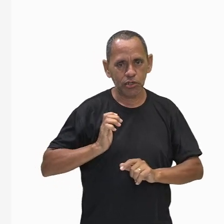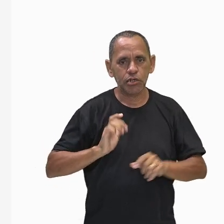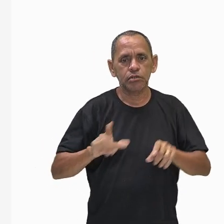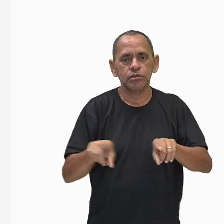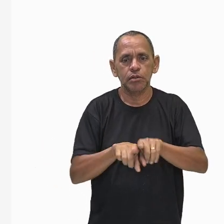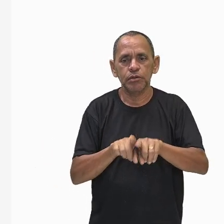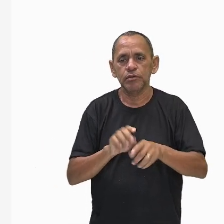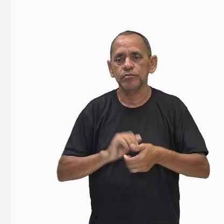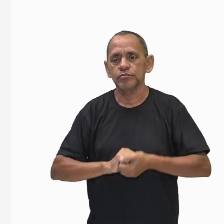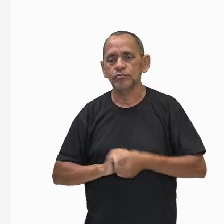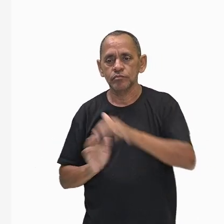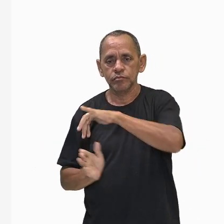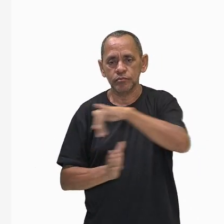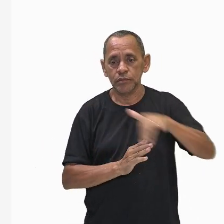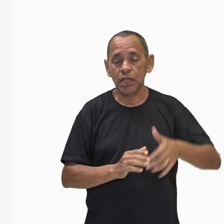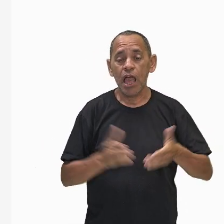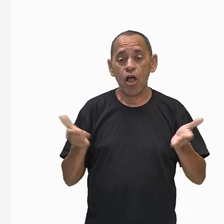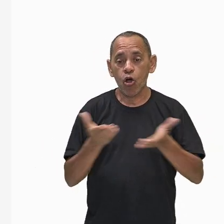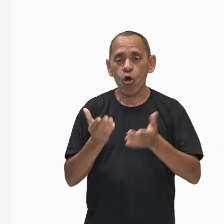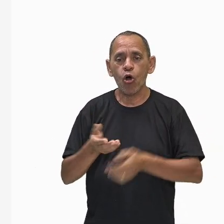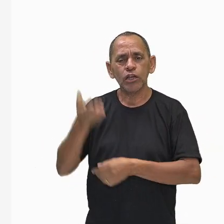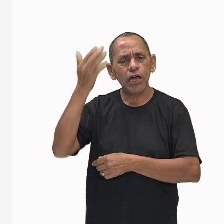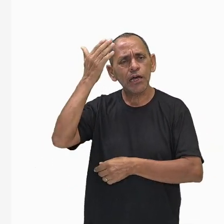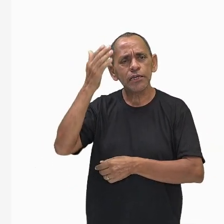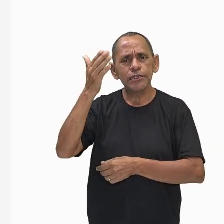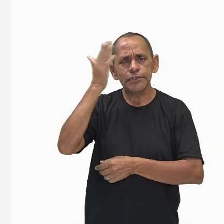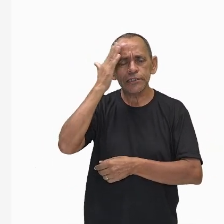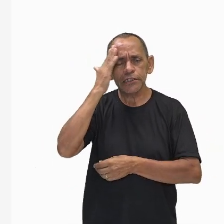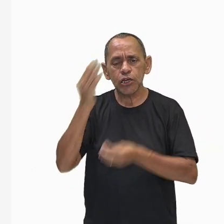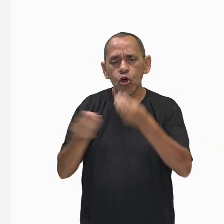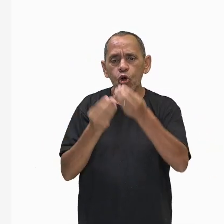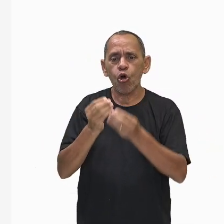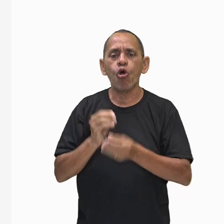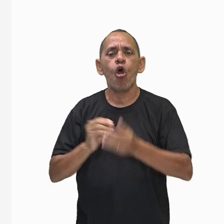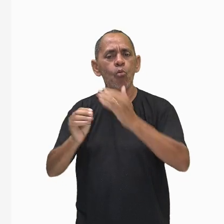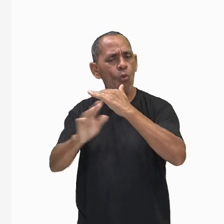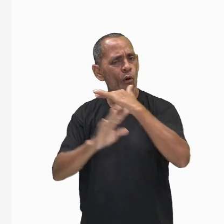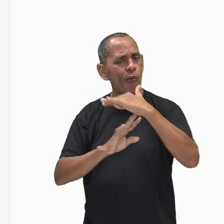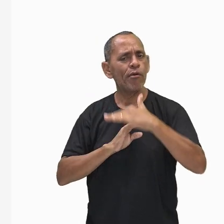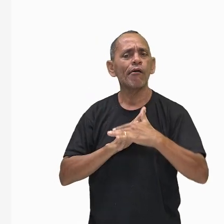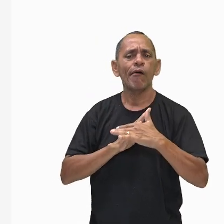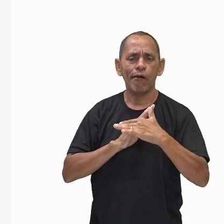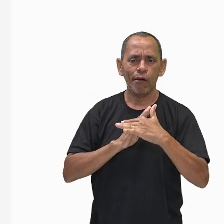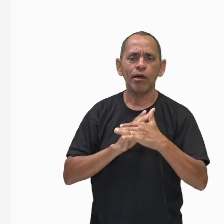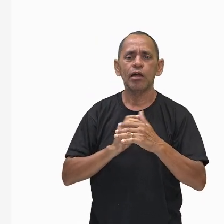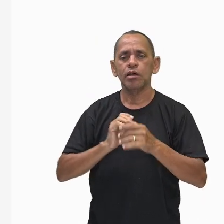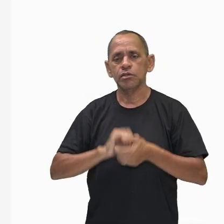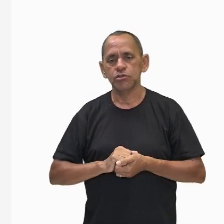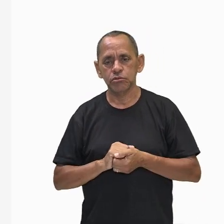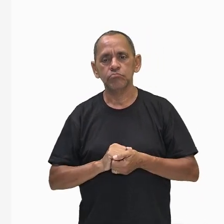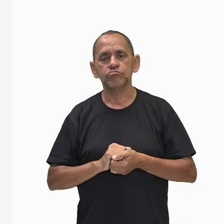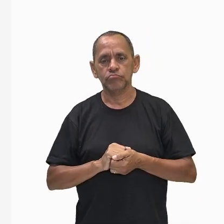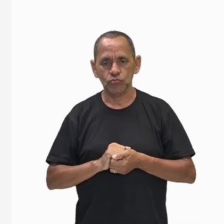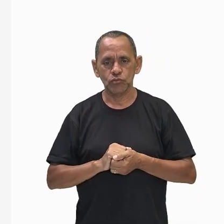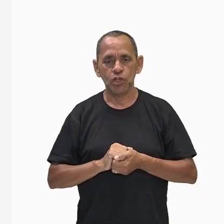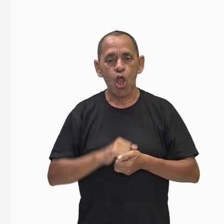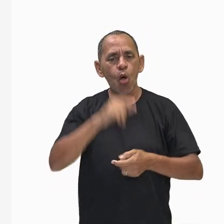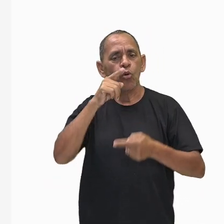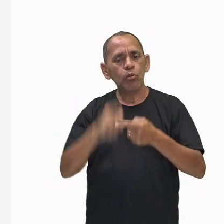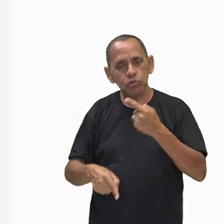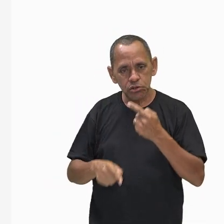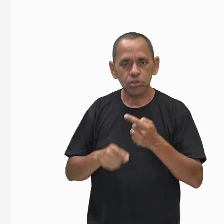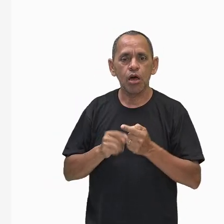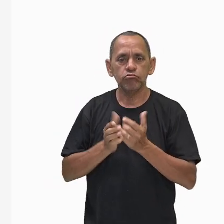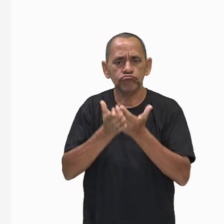Vamos entender agora a chegada dos imigrantes. Vamos lá. Com a expressa proibição do tráfico negreiro em